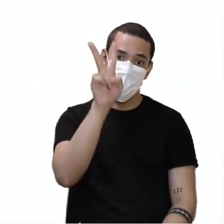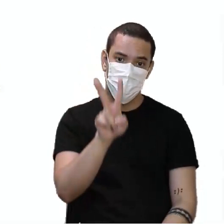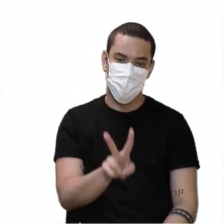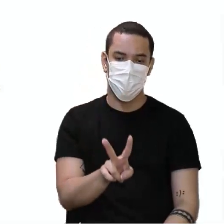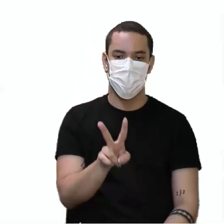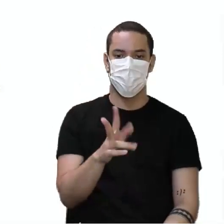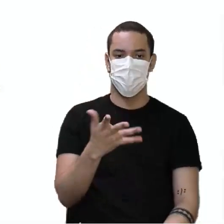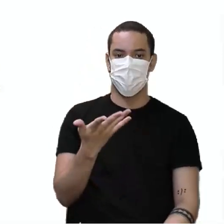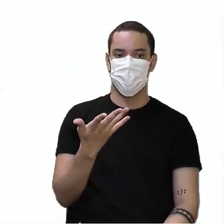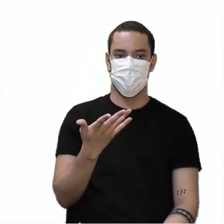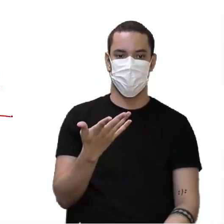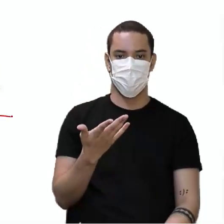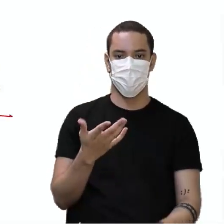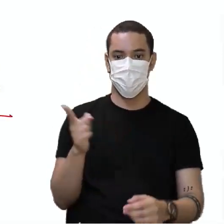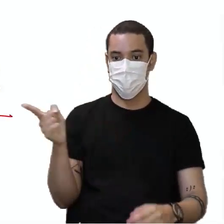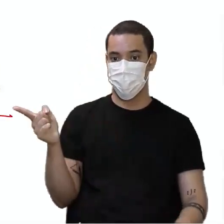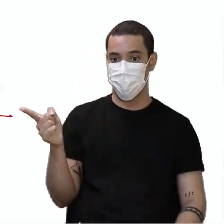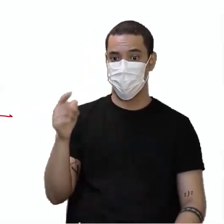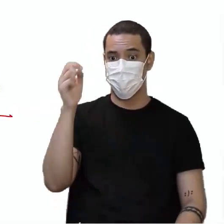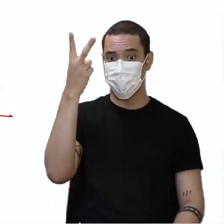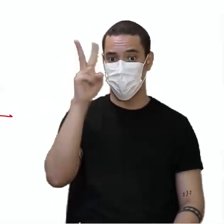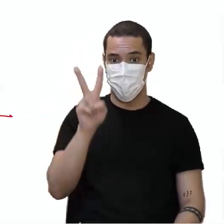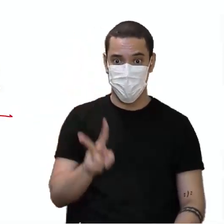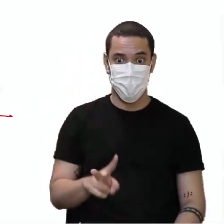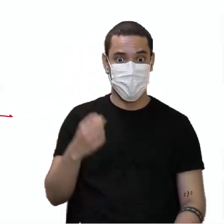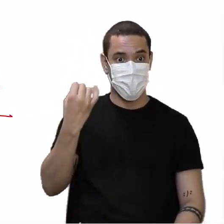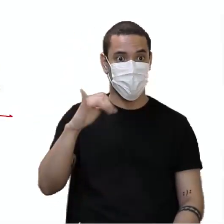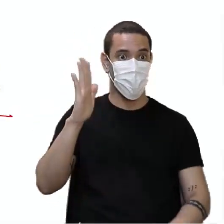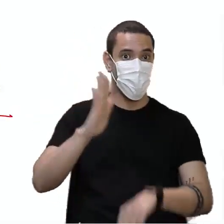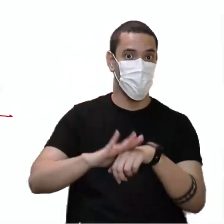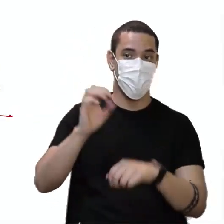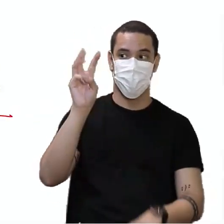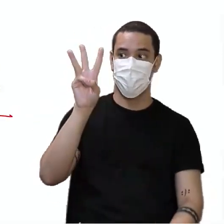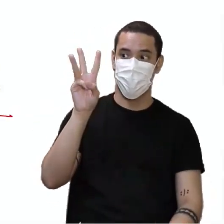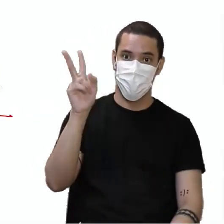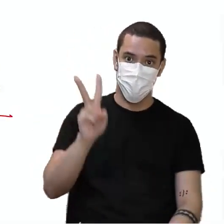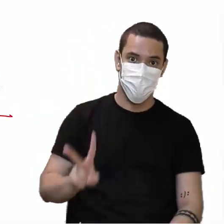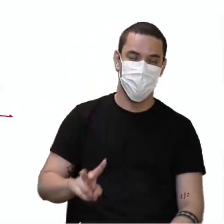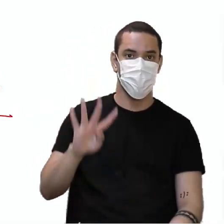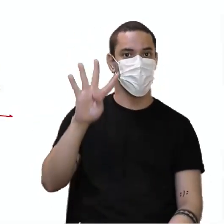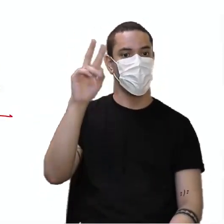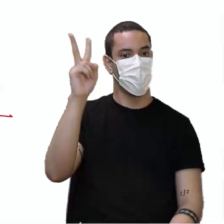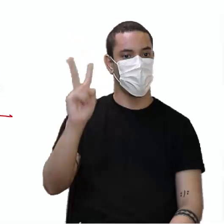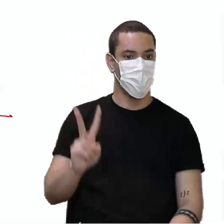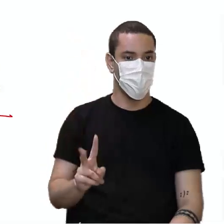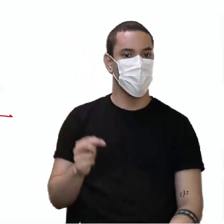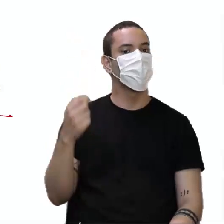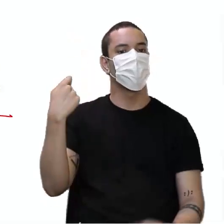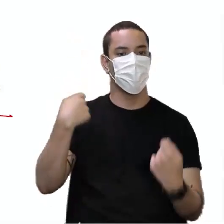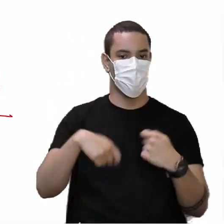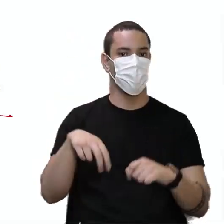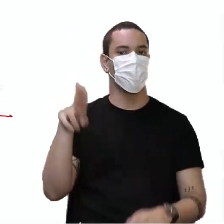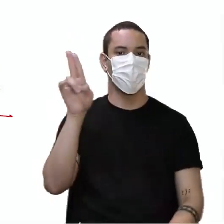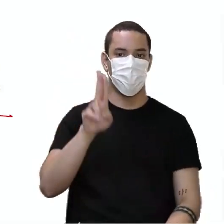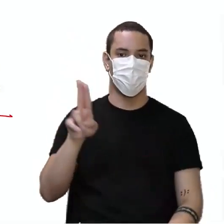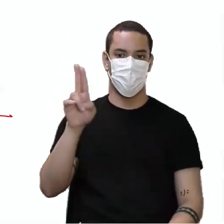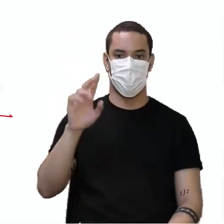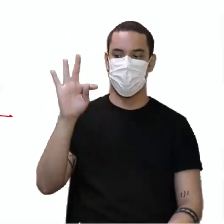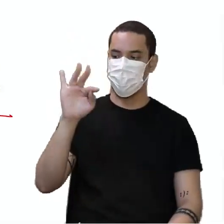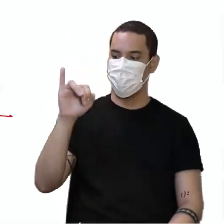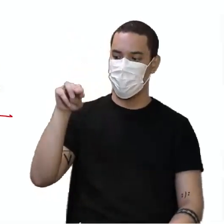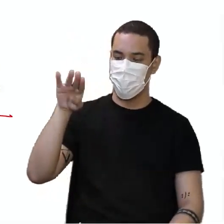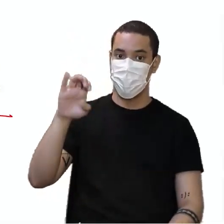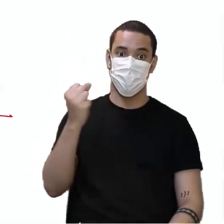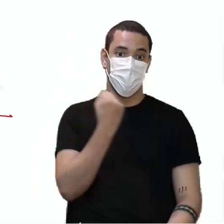vez, twice, duas vezes. E quando você quer falar de 3, 4, 5, assim por diante, você precisa da palavra times e o